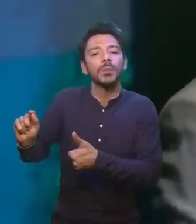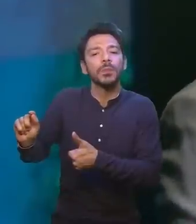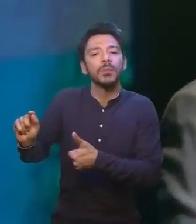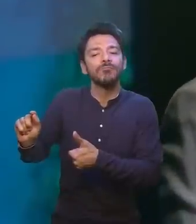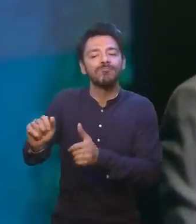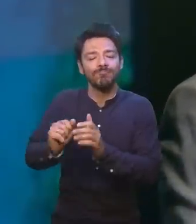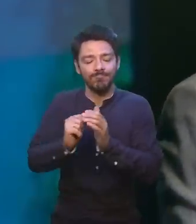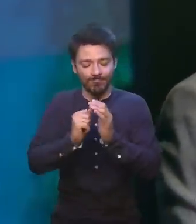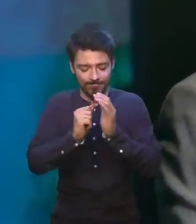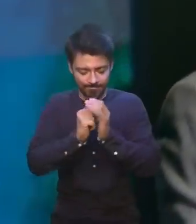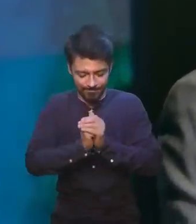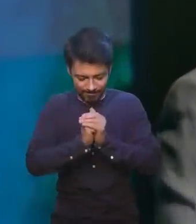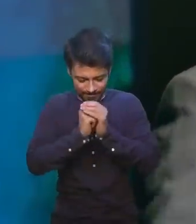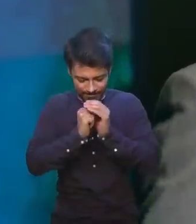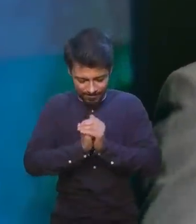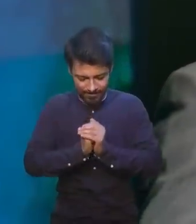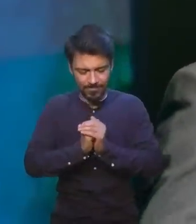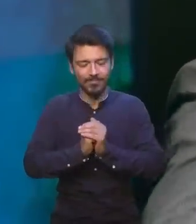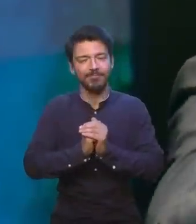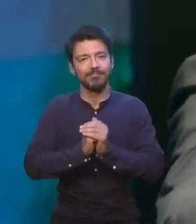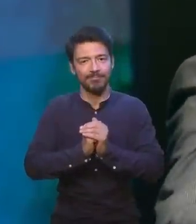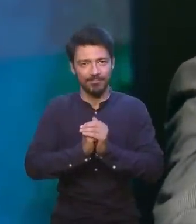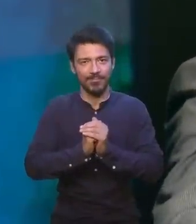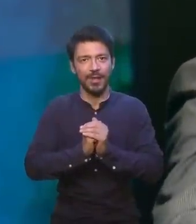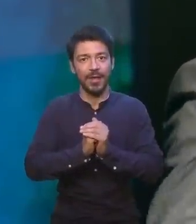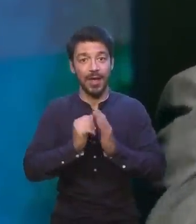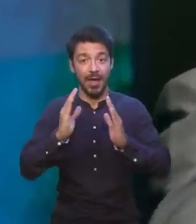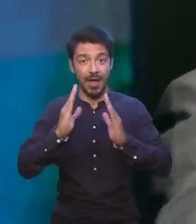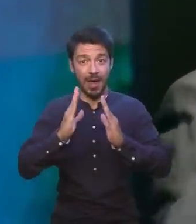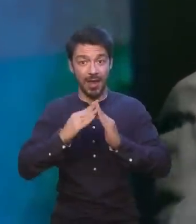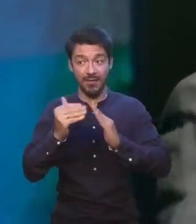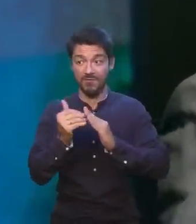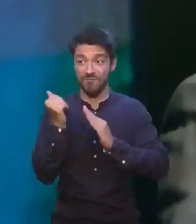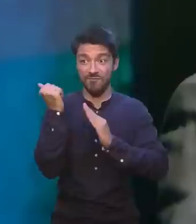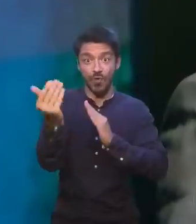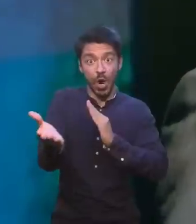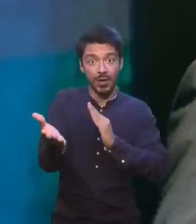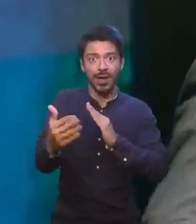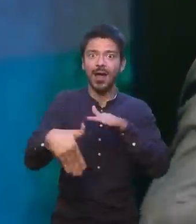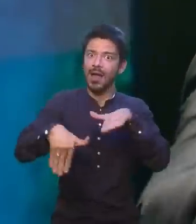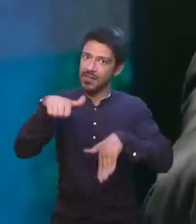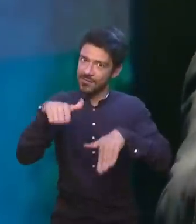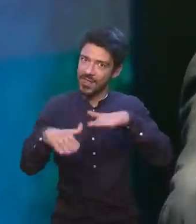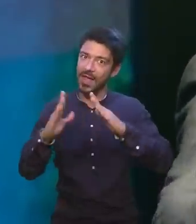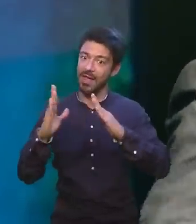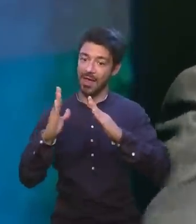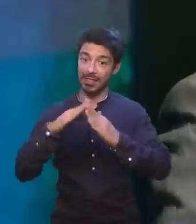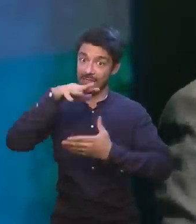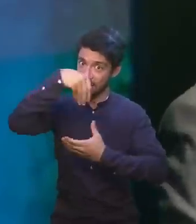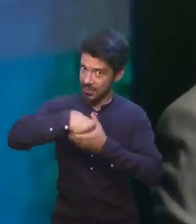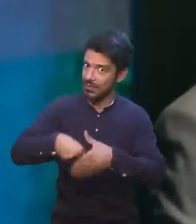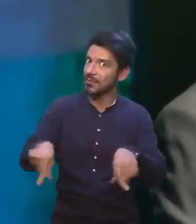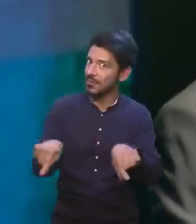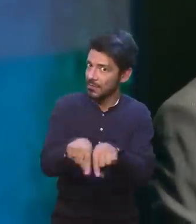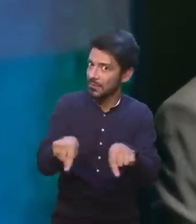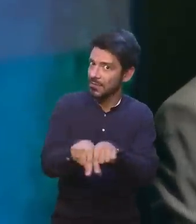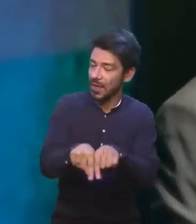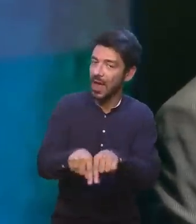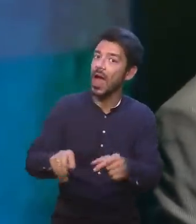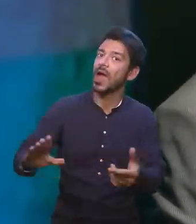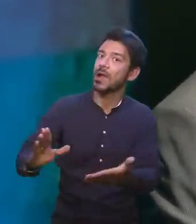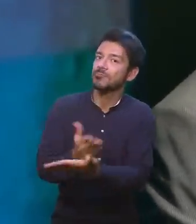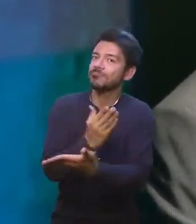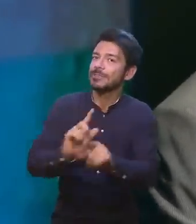realizar a minha oração. Porque porta fora, às vezes até porta dentro, né? Mas porta fora, quantas